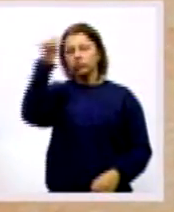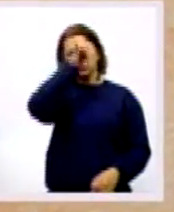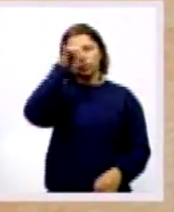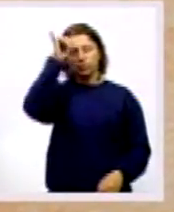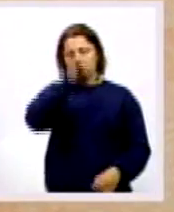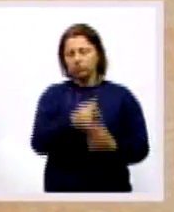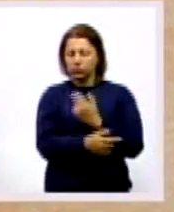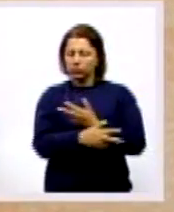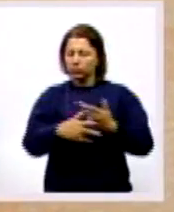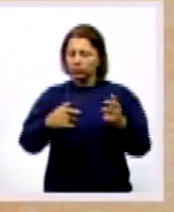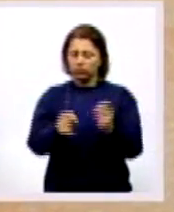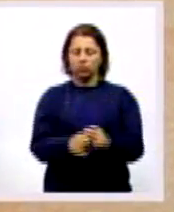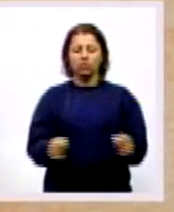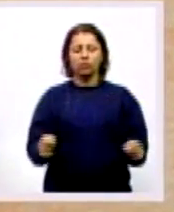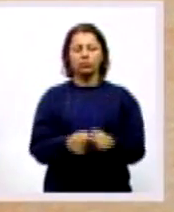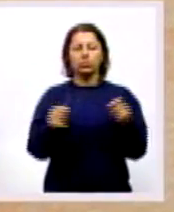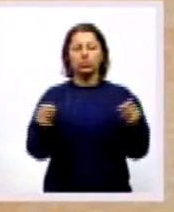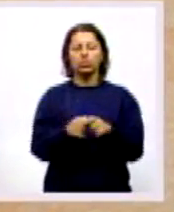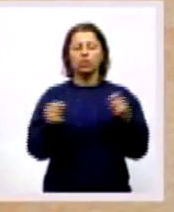tão pequenas.